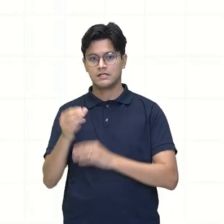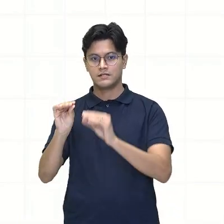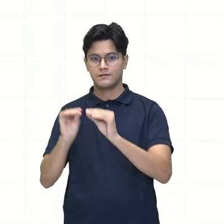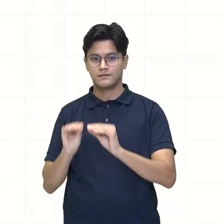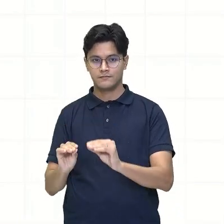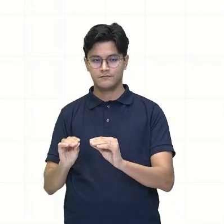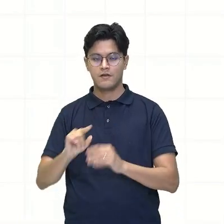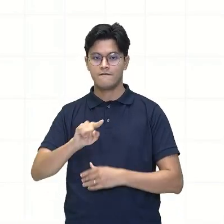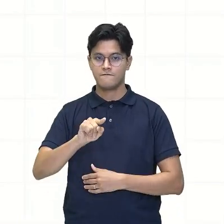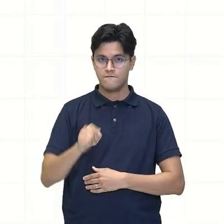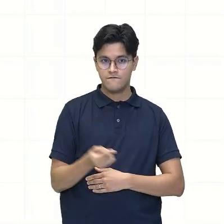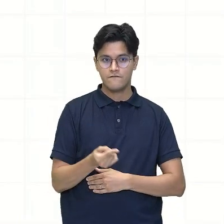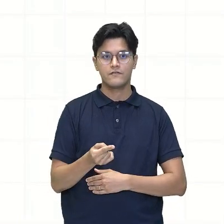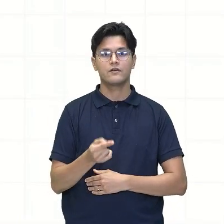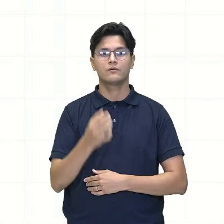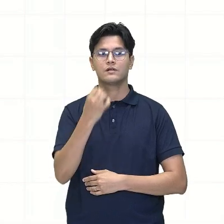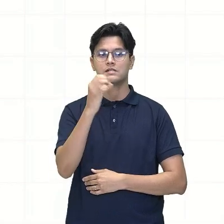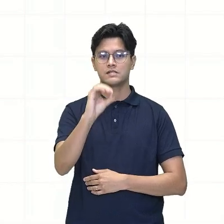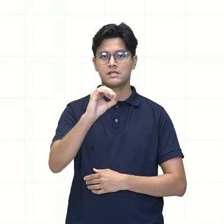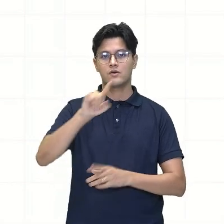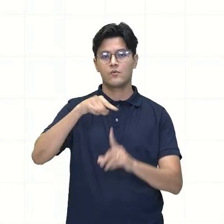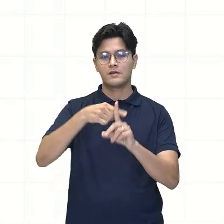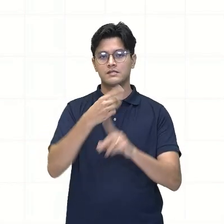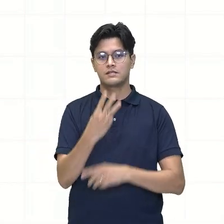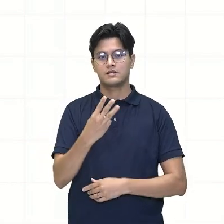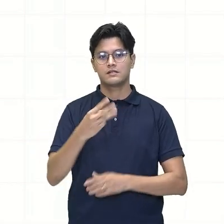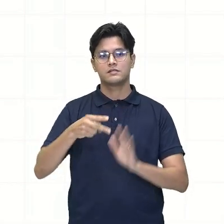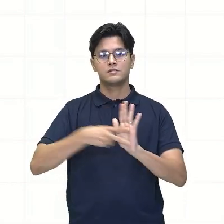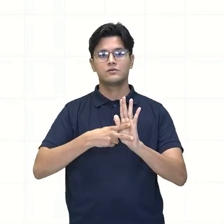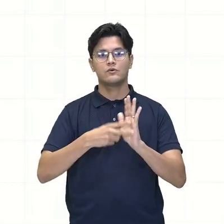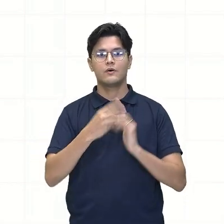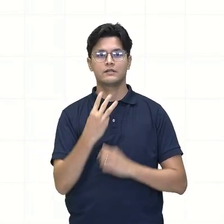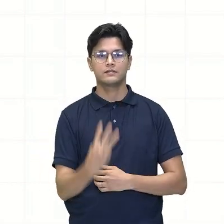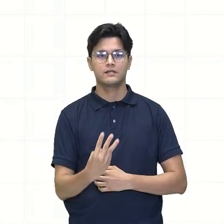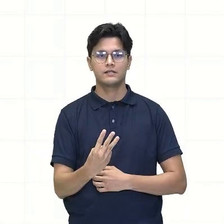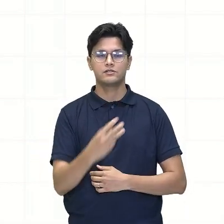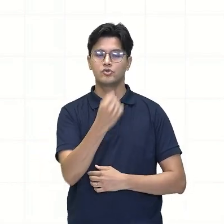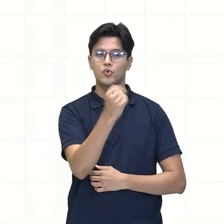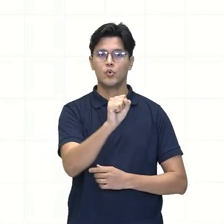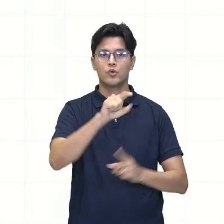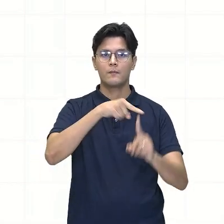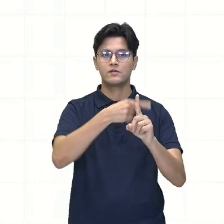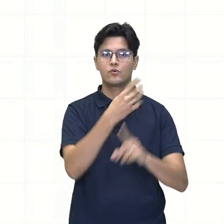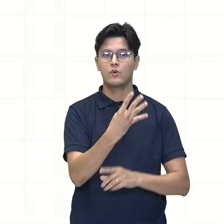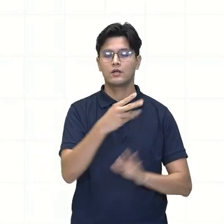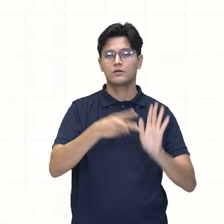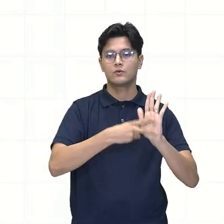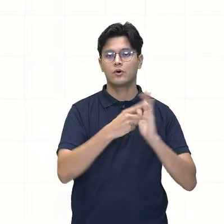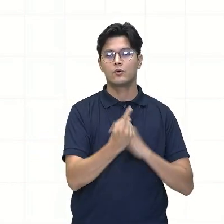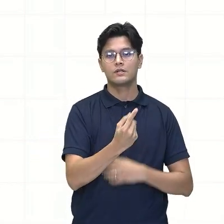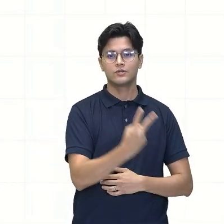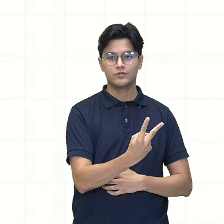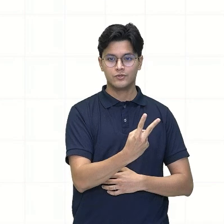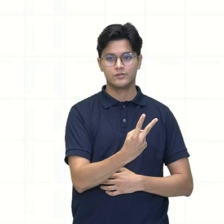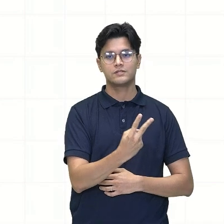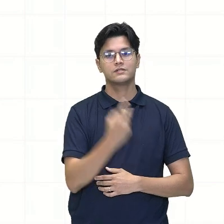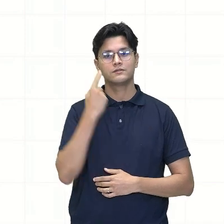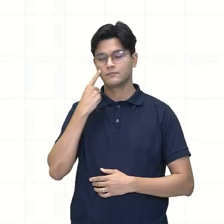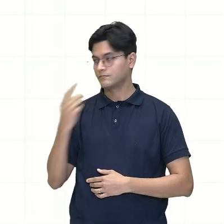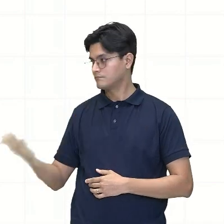mais 3, 3. E 8 mais 4, 12. Então, vai ser x mais